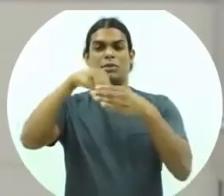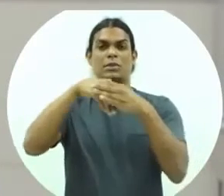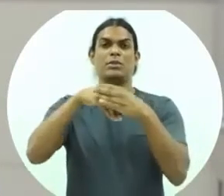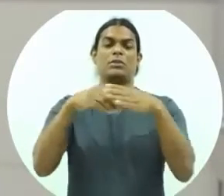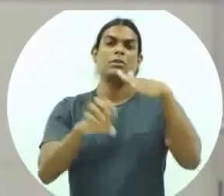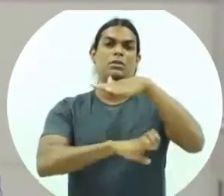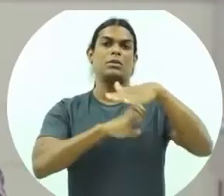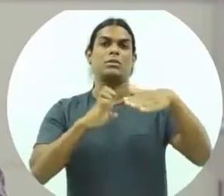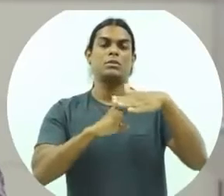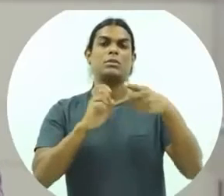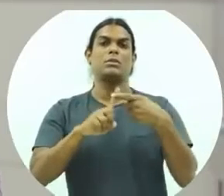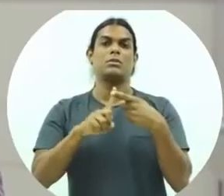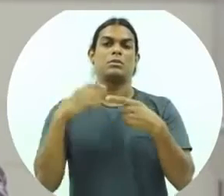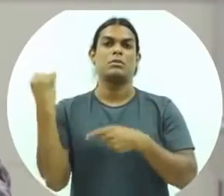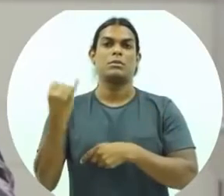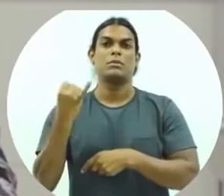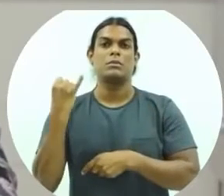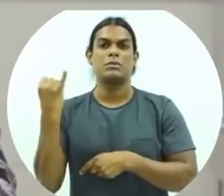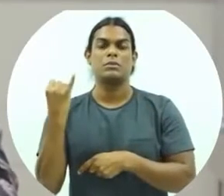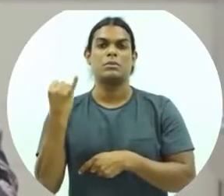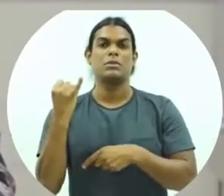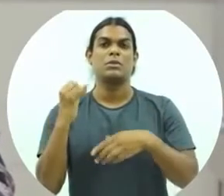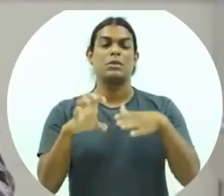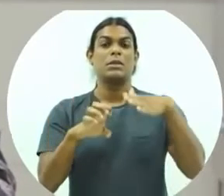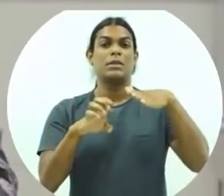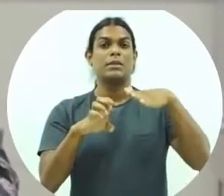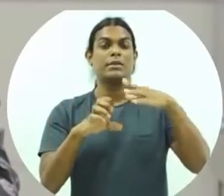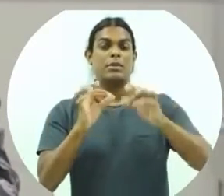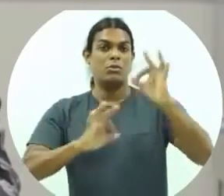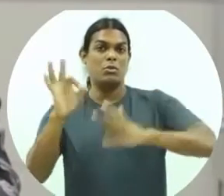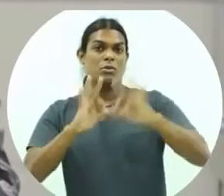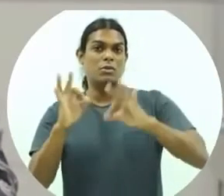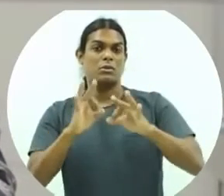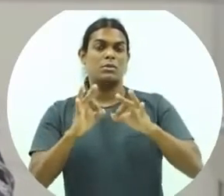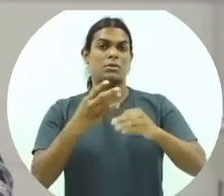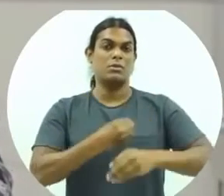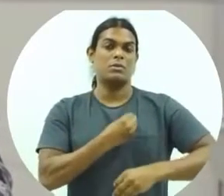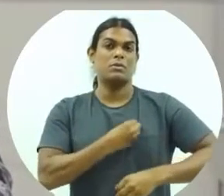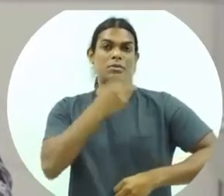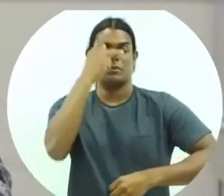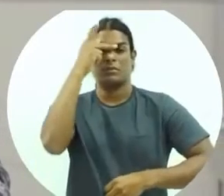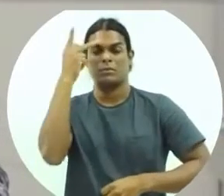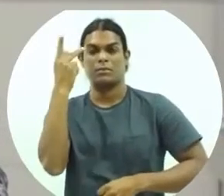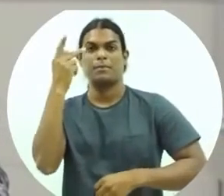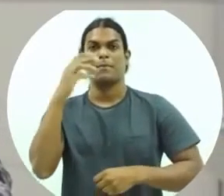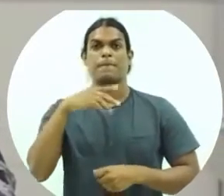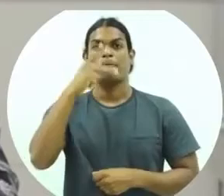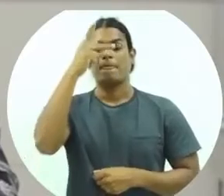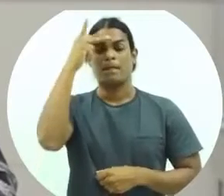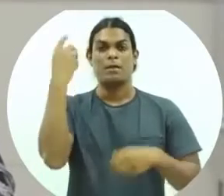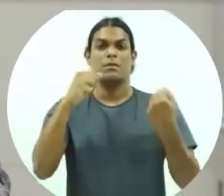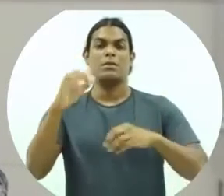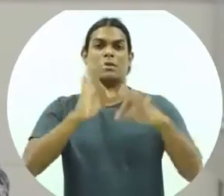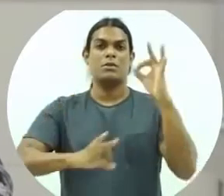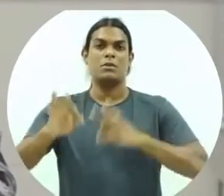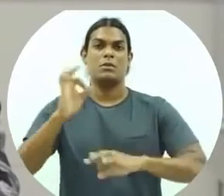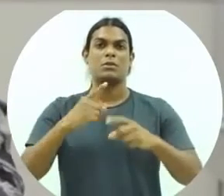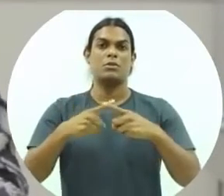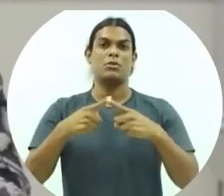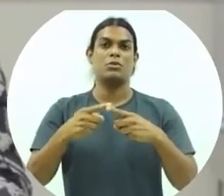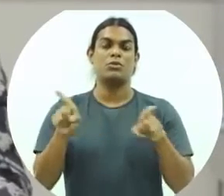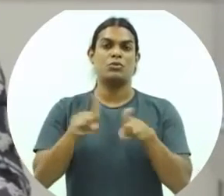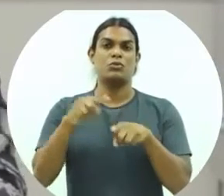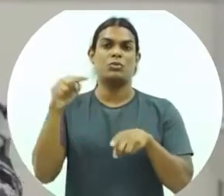na organização e a importância da organização na vida das pessoas. As pessoas precisam da organização